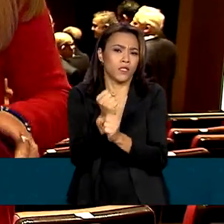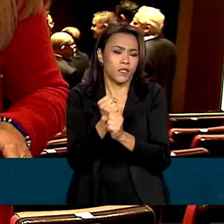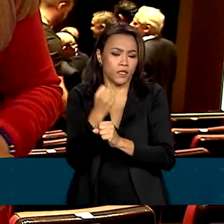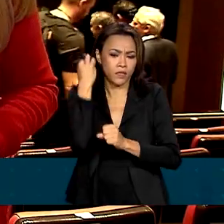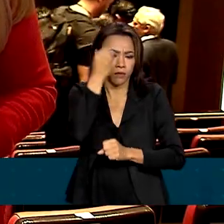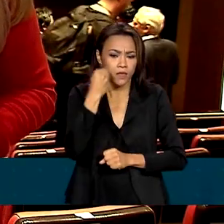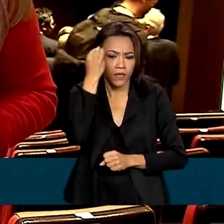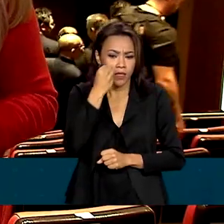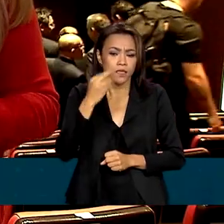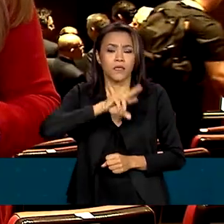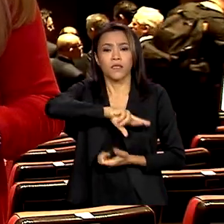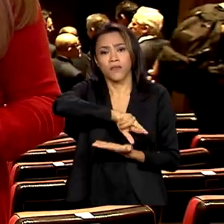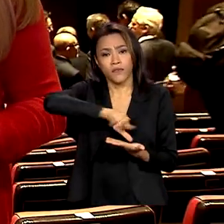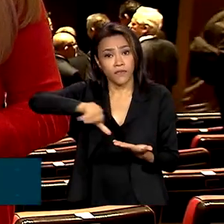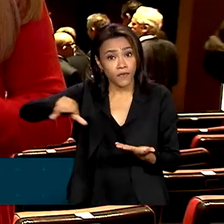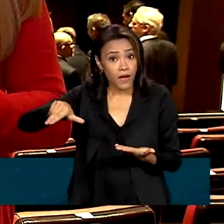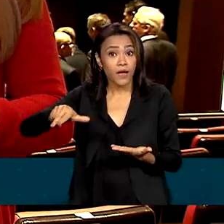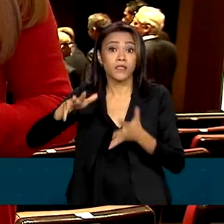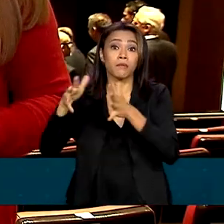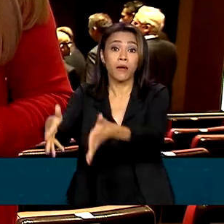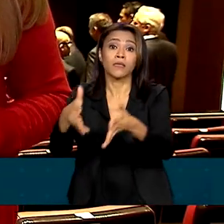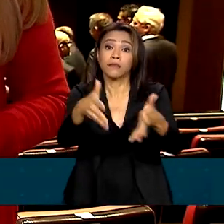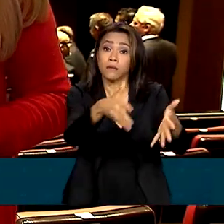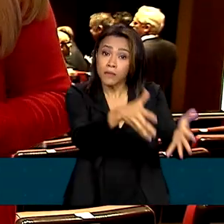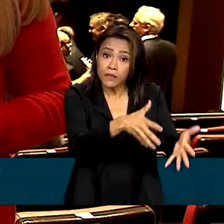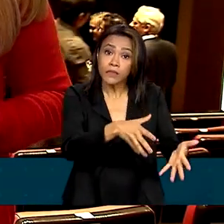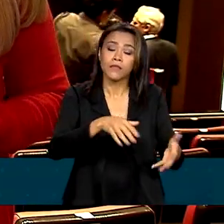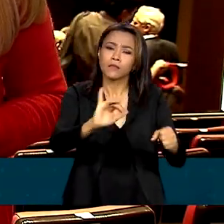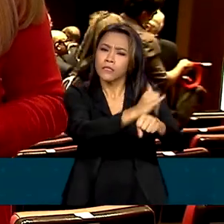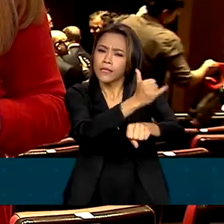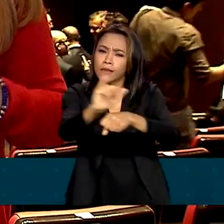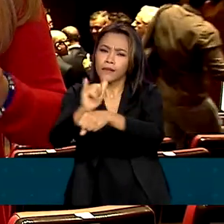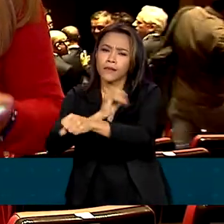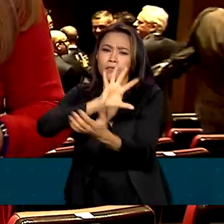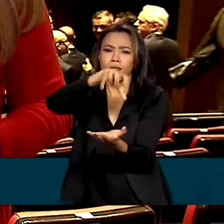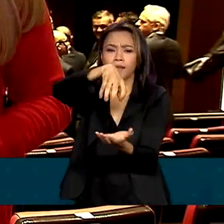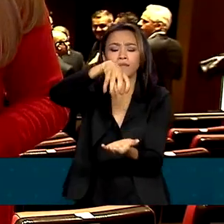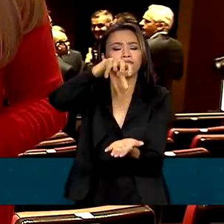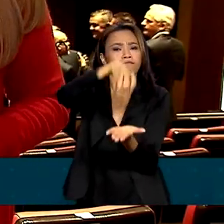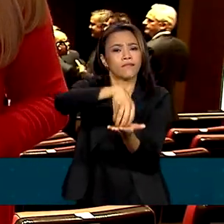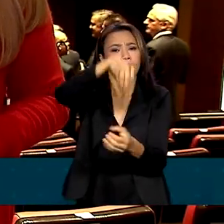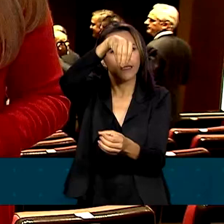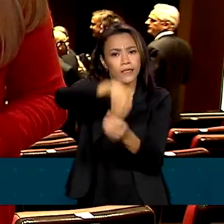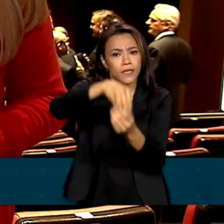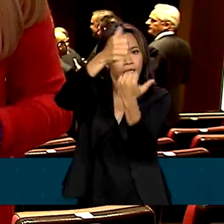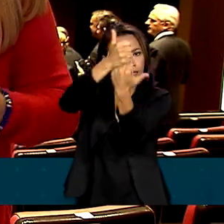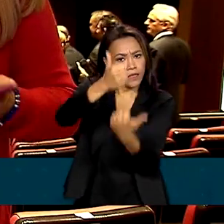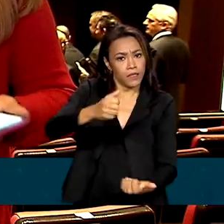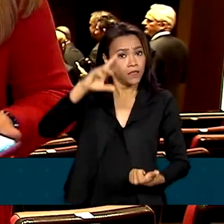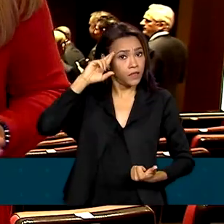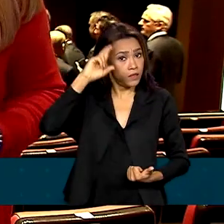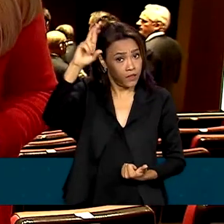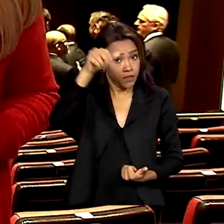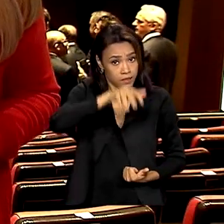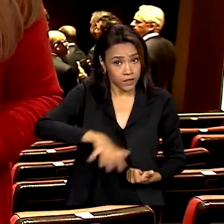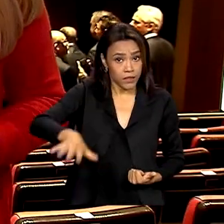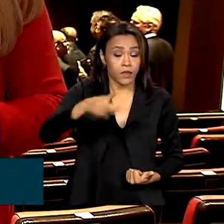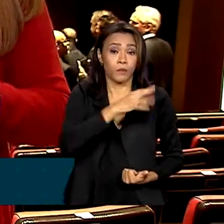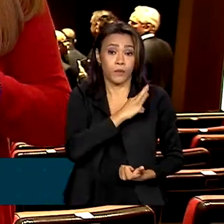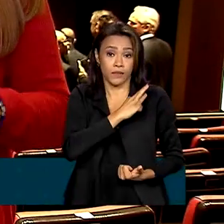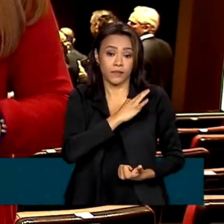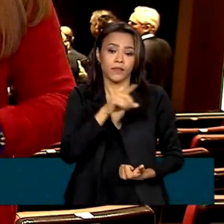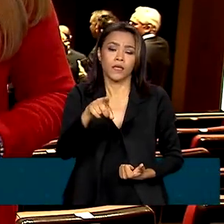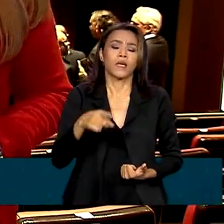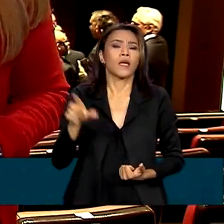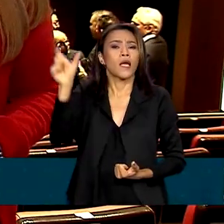por várias unidades estratégicas da instituição e do Ministério da Justiça e Segurança Pública. Foi responsável